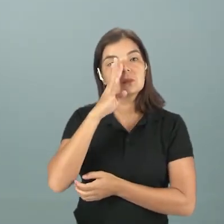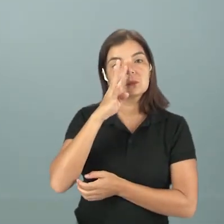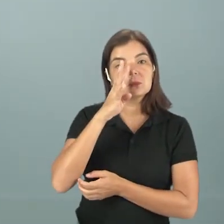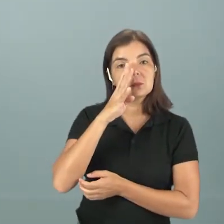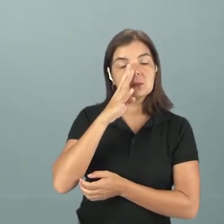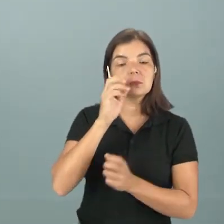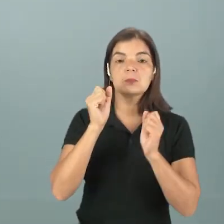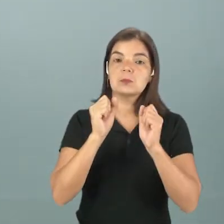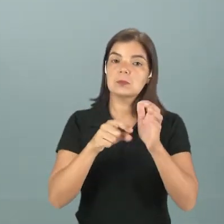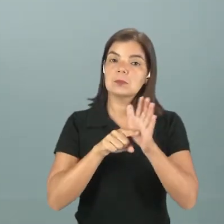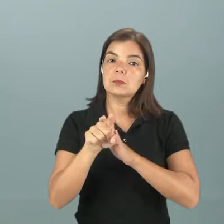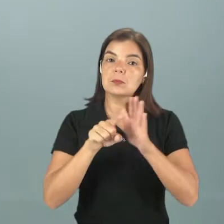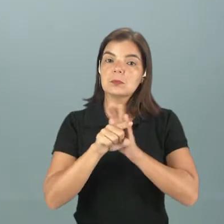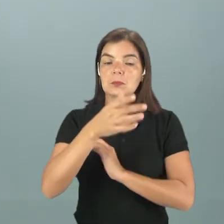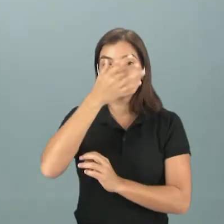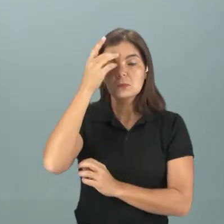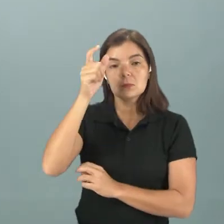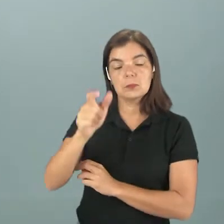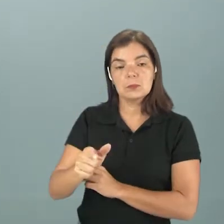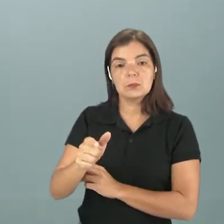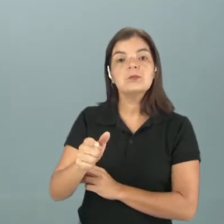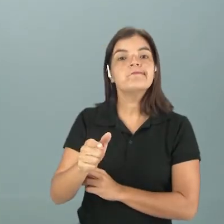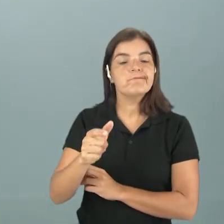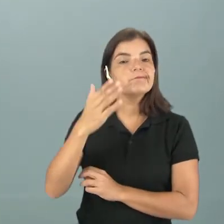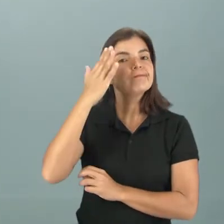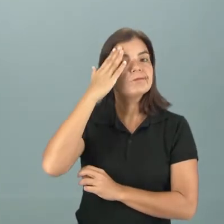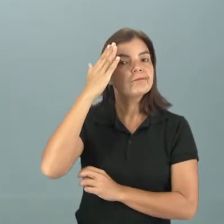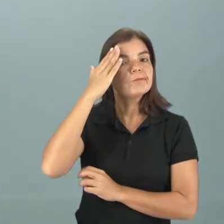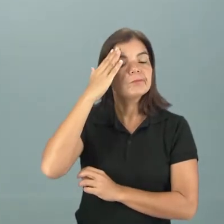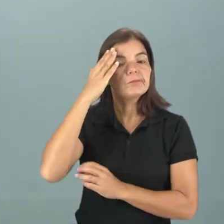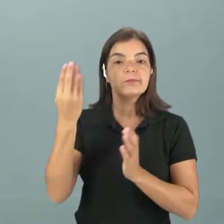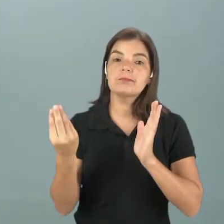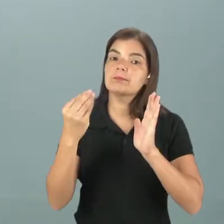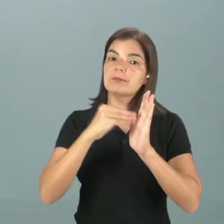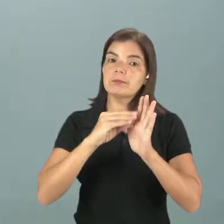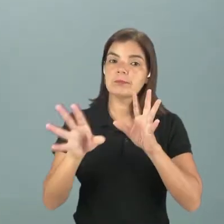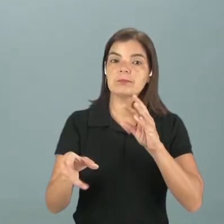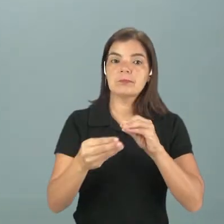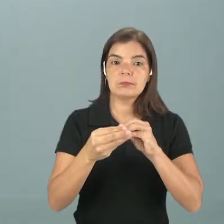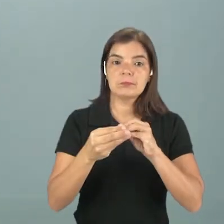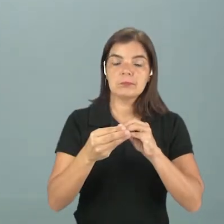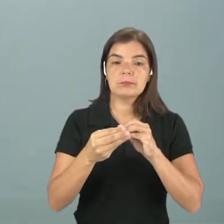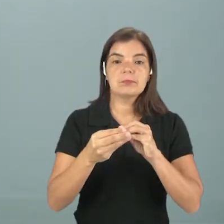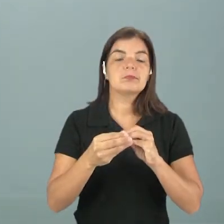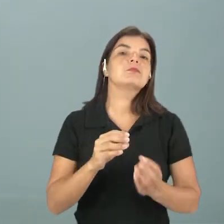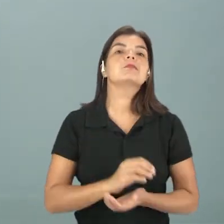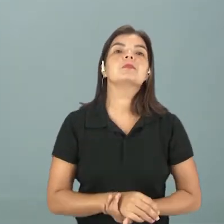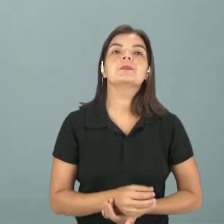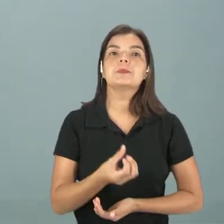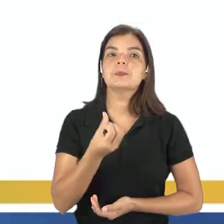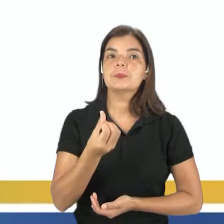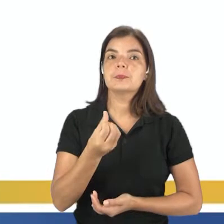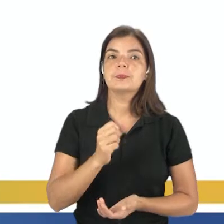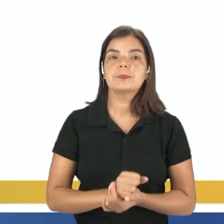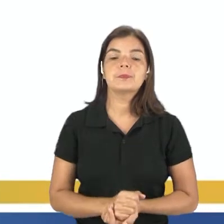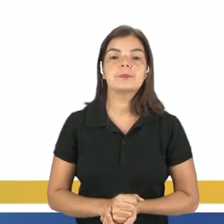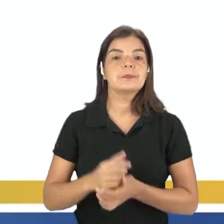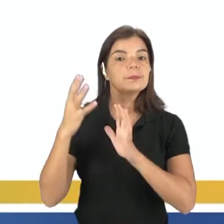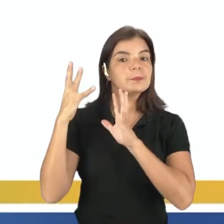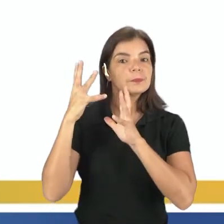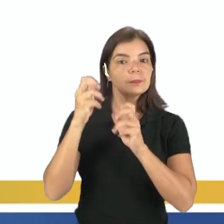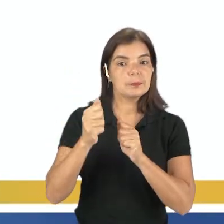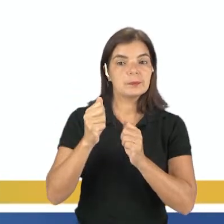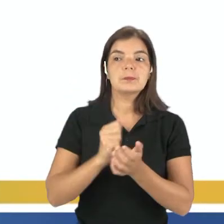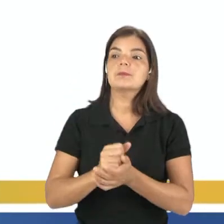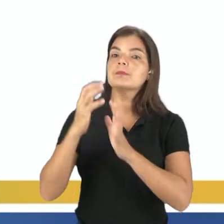pode perguntar para essa pessoa e tirar algumas conclusões para você colocar na sua sinopse. Vamos para o sexto ponto.